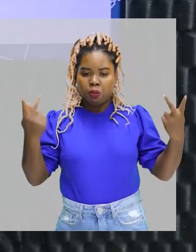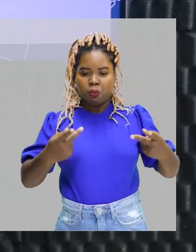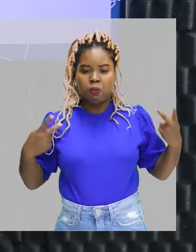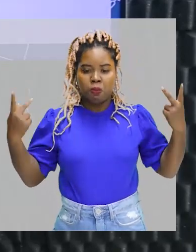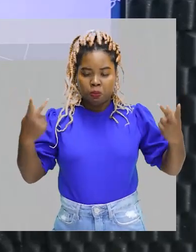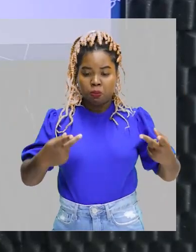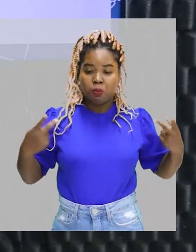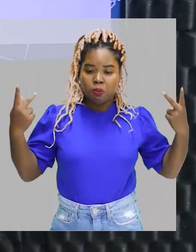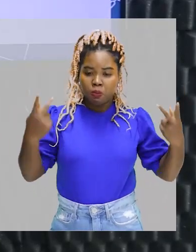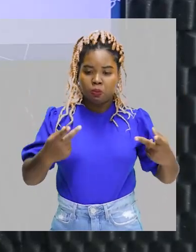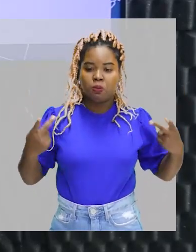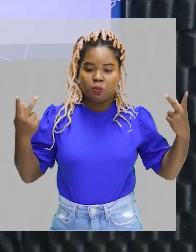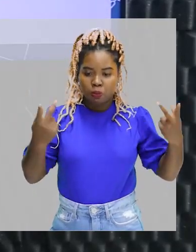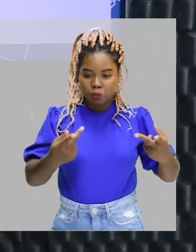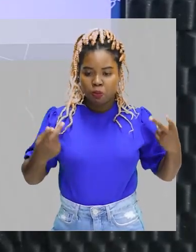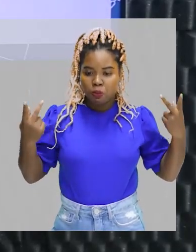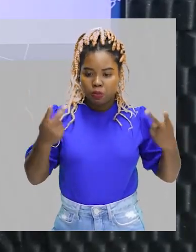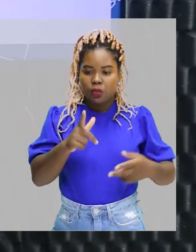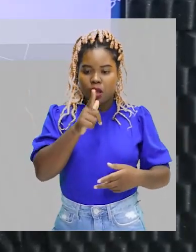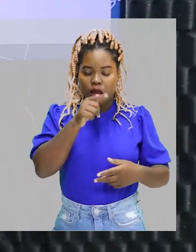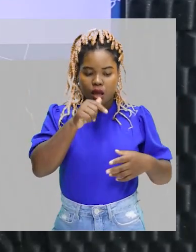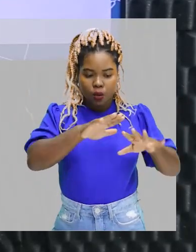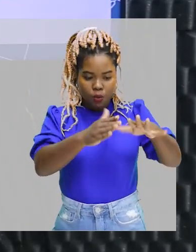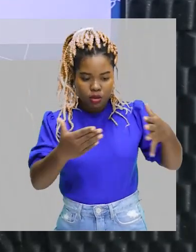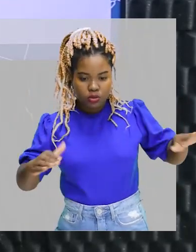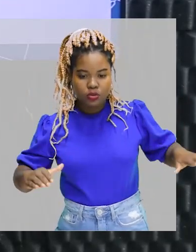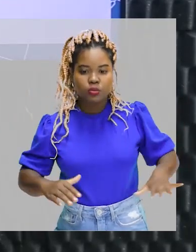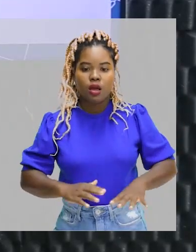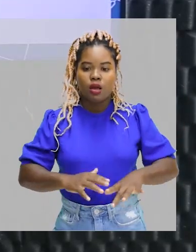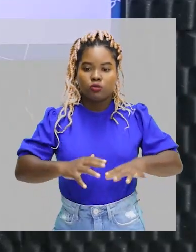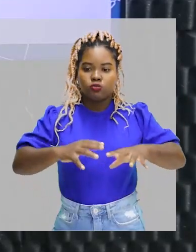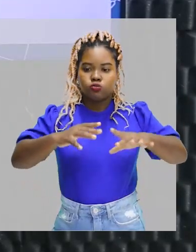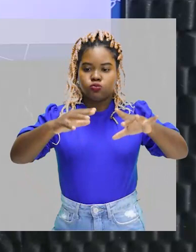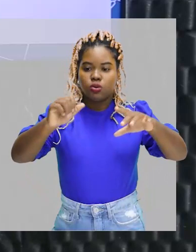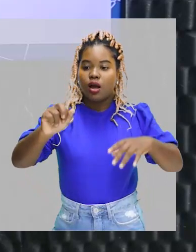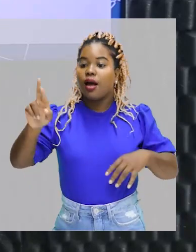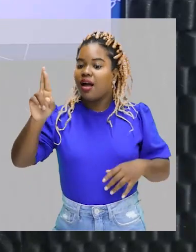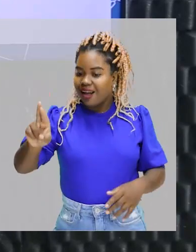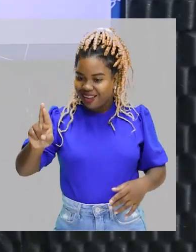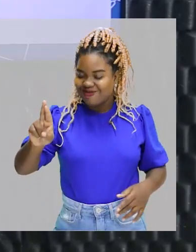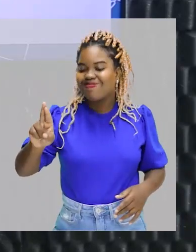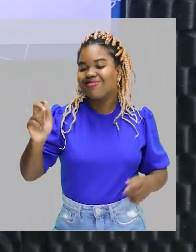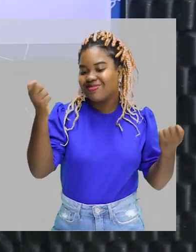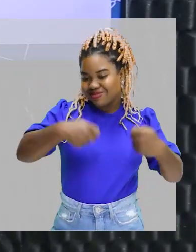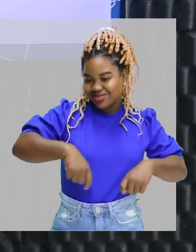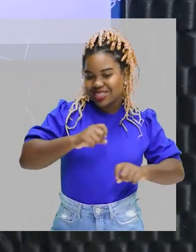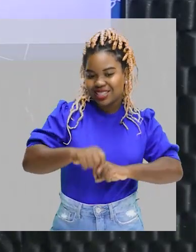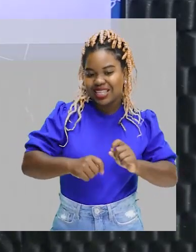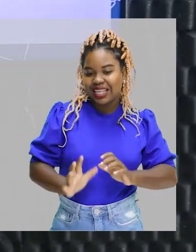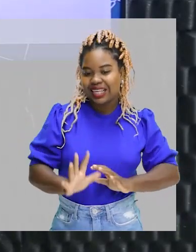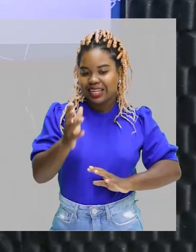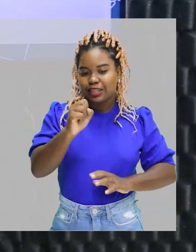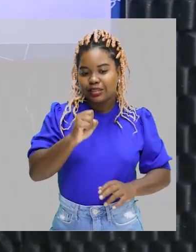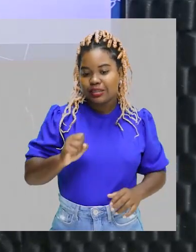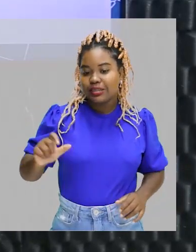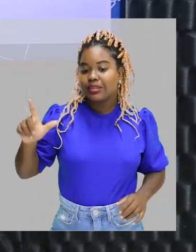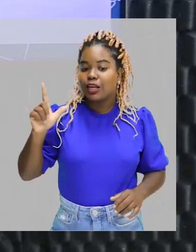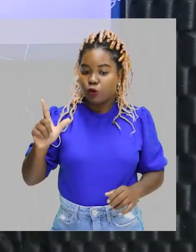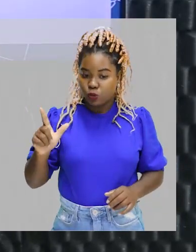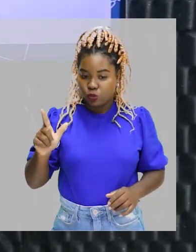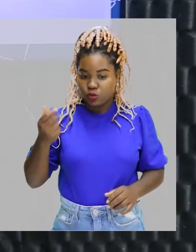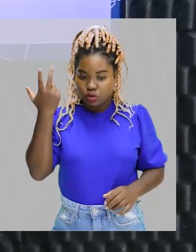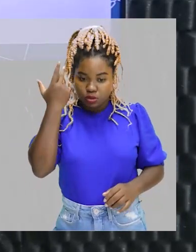fazem evaporar a água do mar, permitindo assim a cristalização do sal comum, do sal de